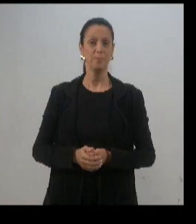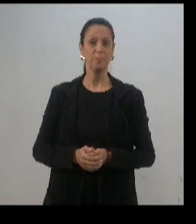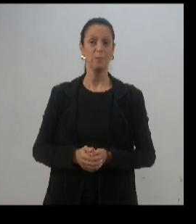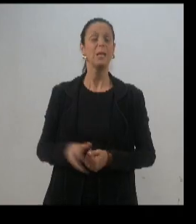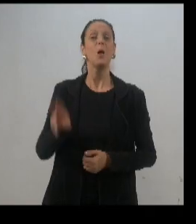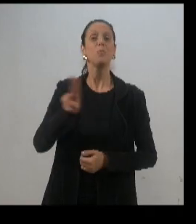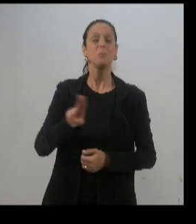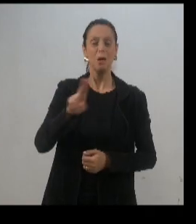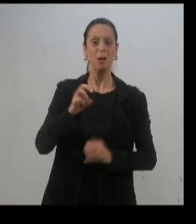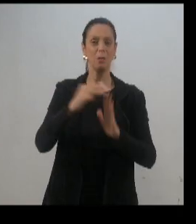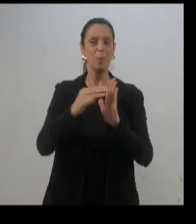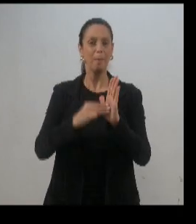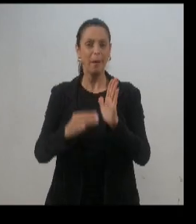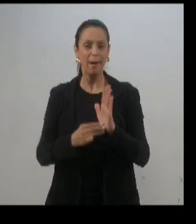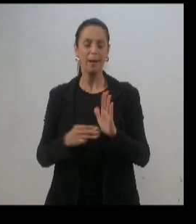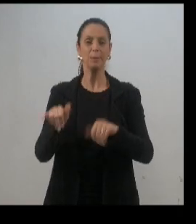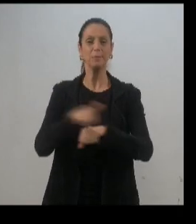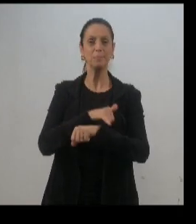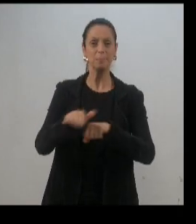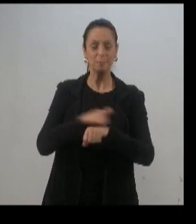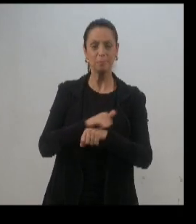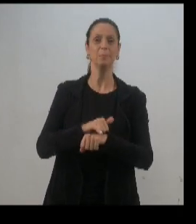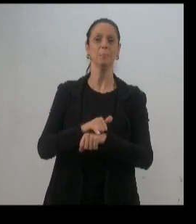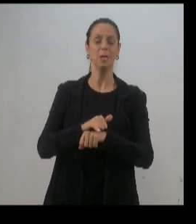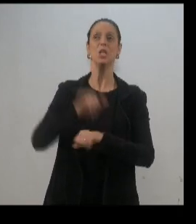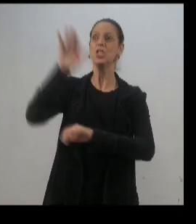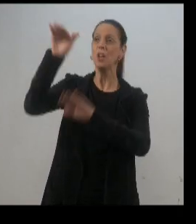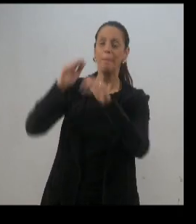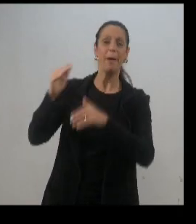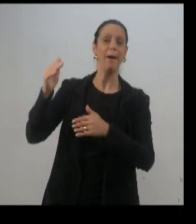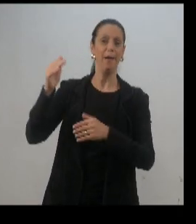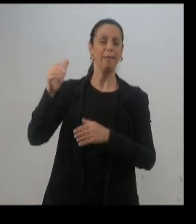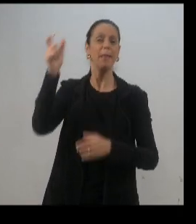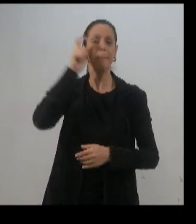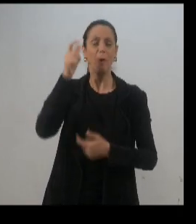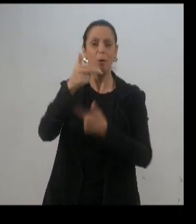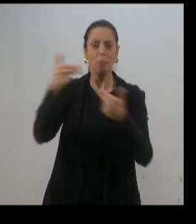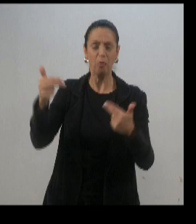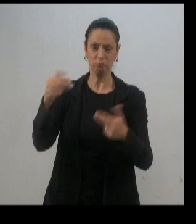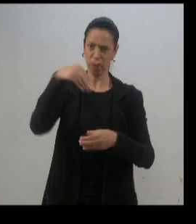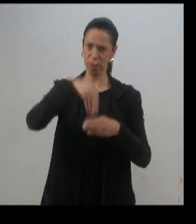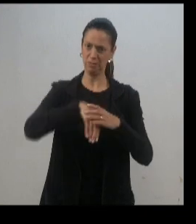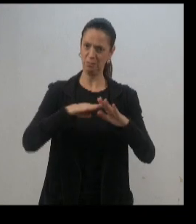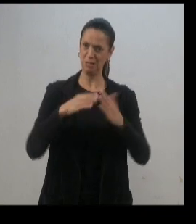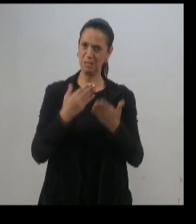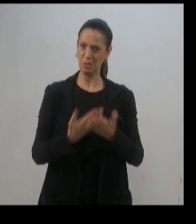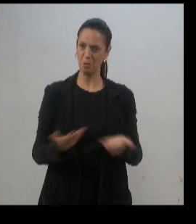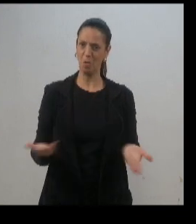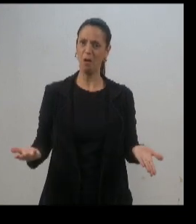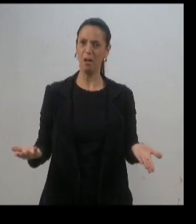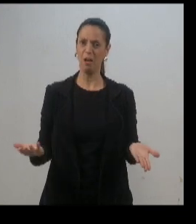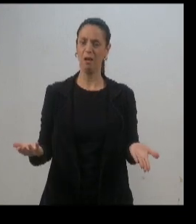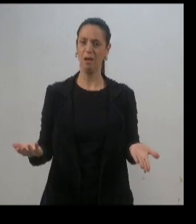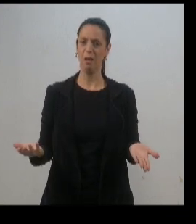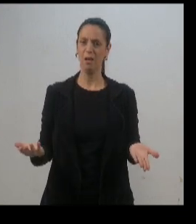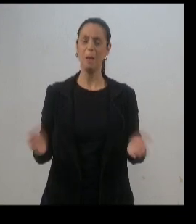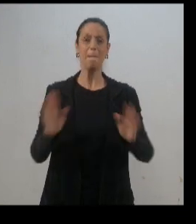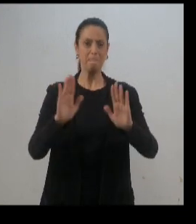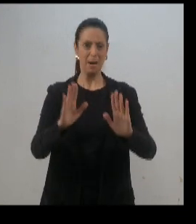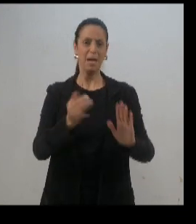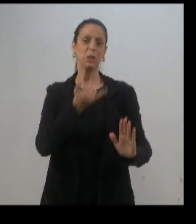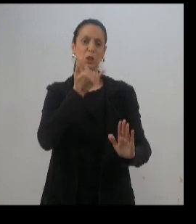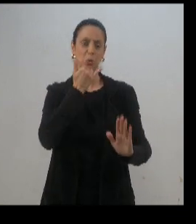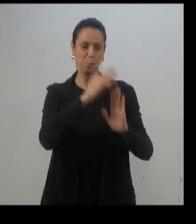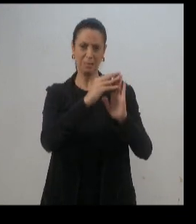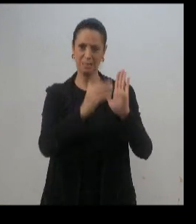um método que se utiliza para invocar espíritos. Isso no ambiente escolar. E daí, células nas escolas, ai